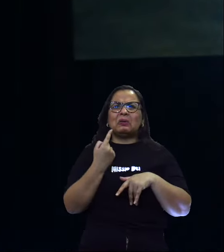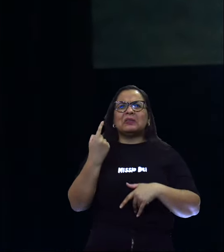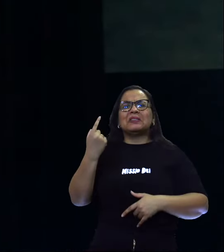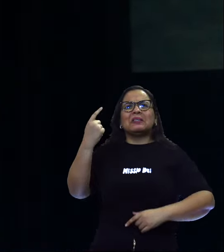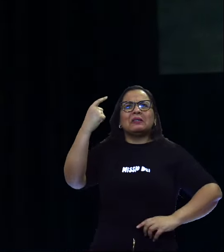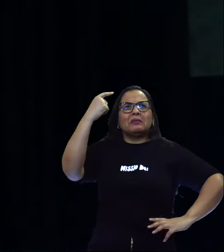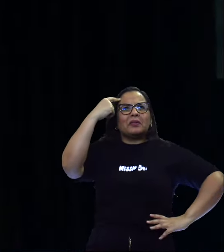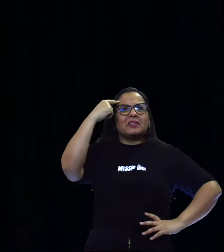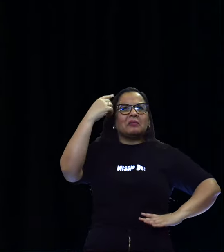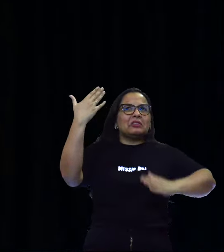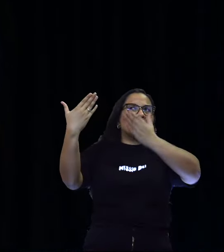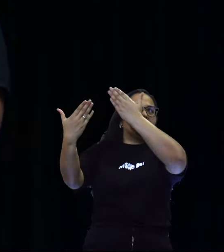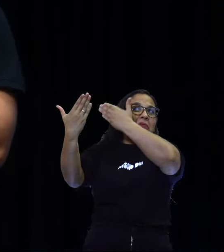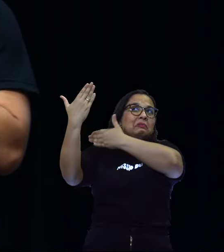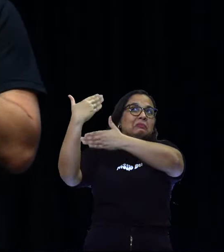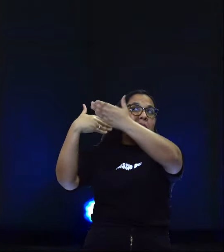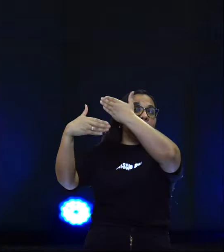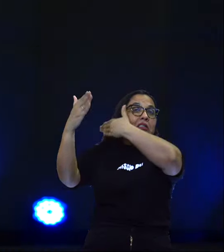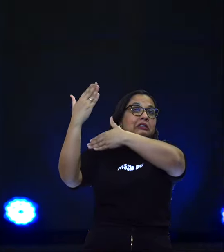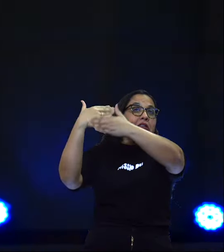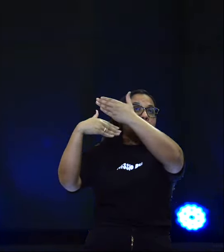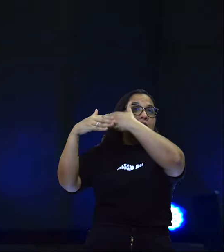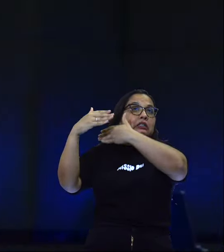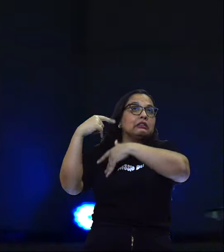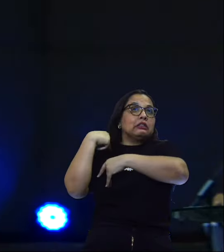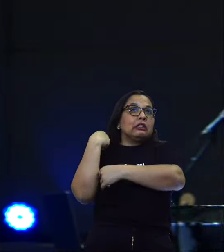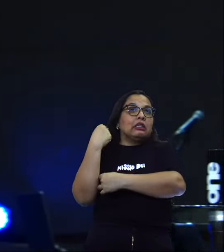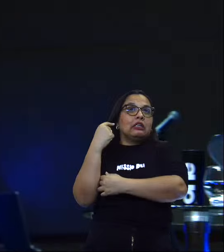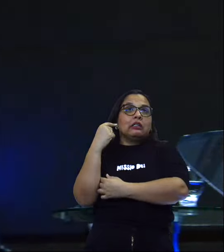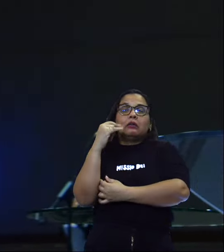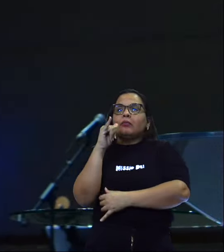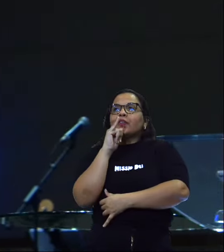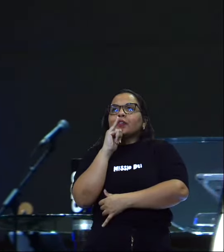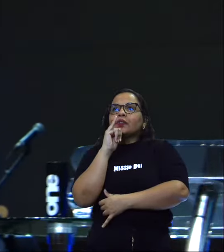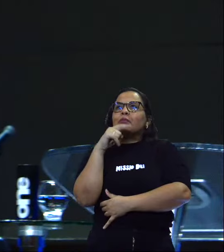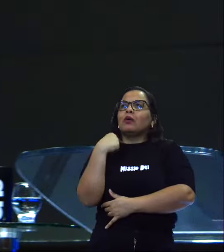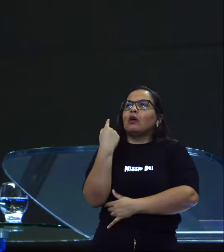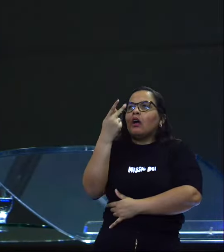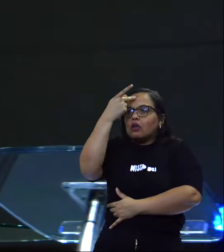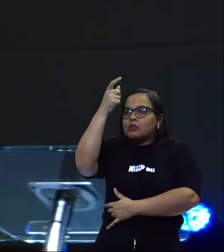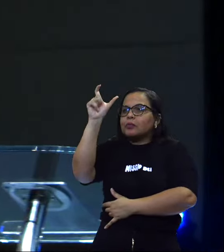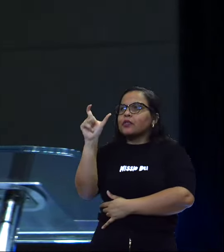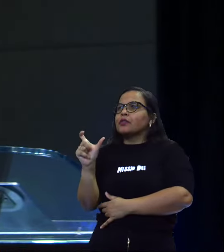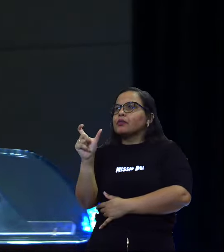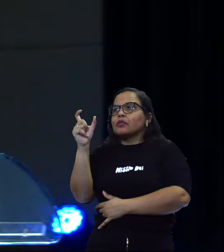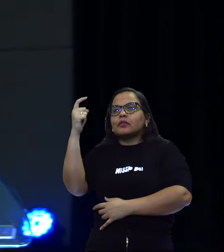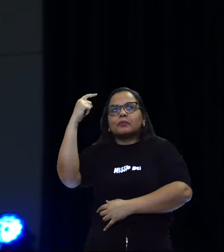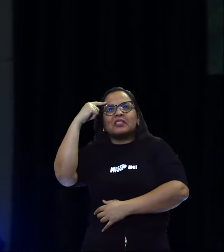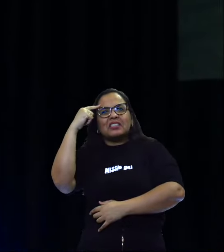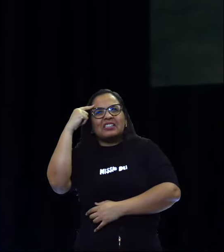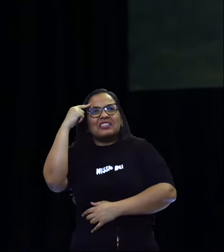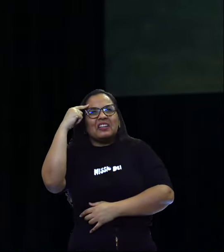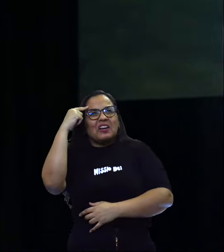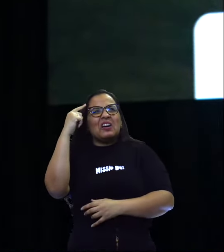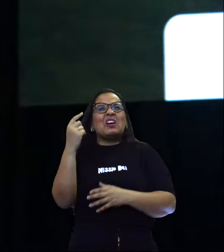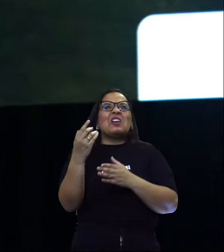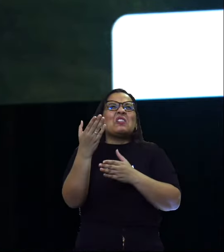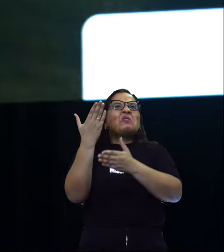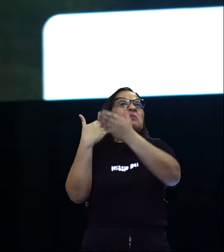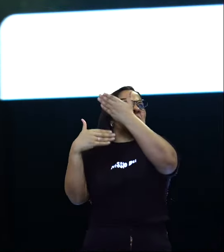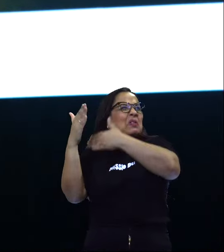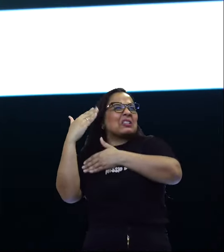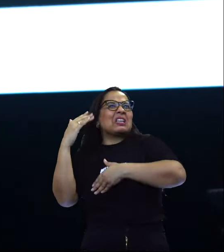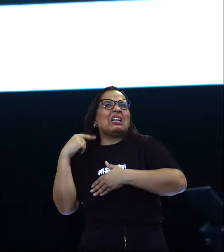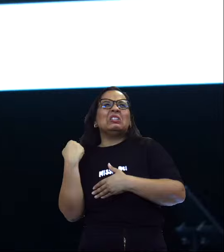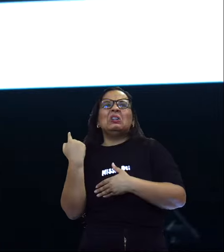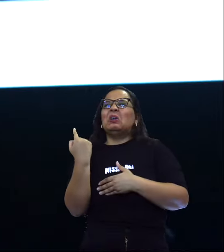o culto lá na capela. Bom mesmo, pastor, é quando eu vinha naquela igreja que era pequena. Porque lá no tempo que, por exemplo, na capela, todo mundo se conhecia, pastor. Ou